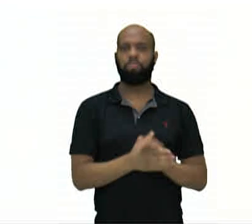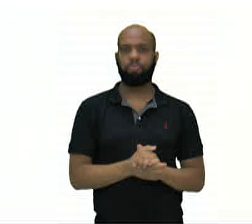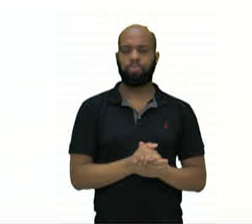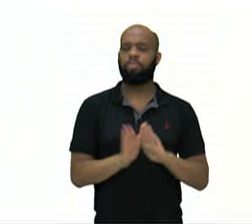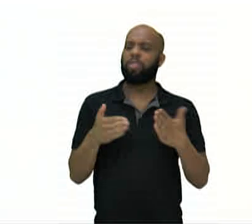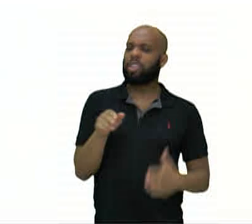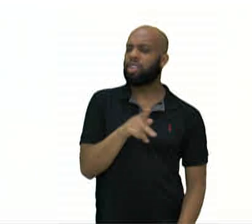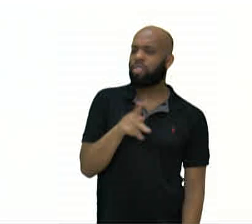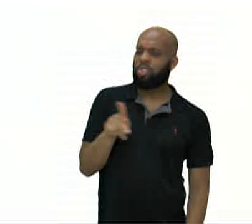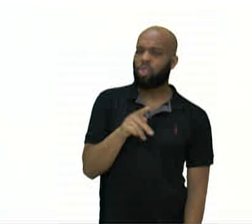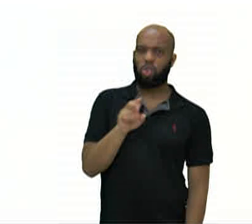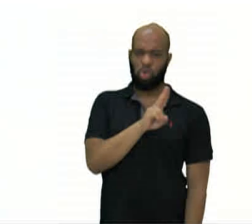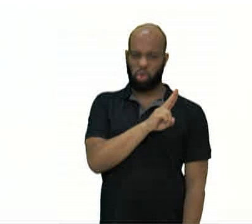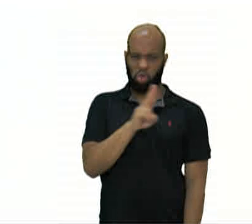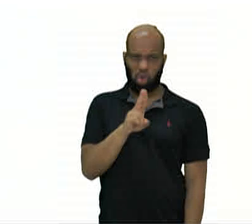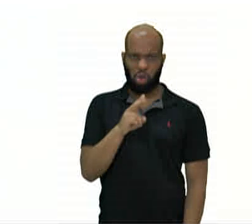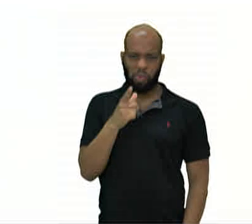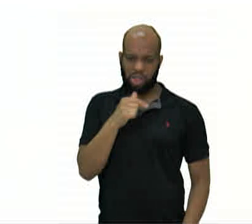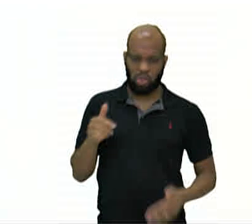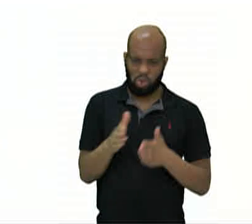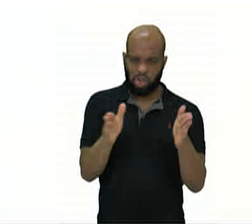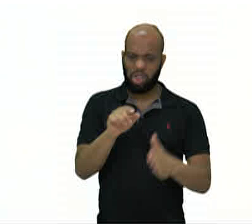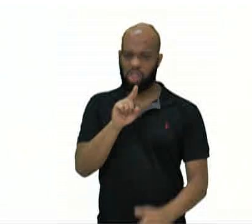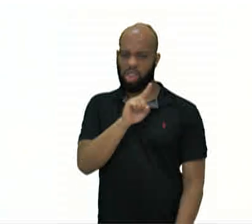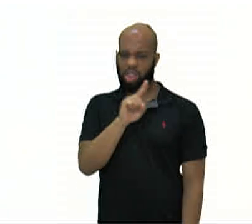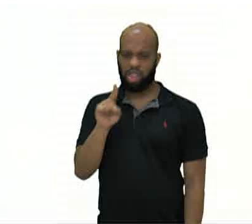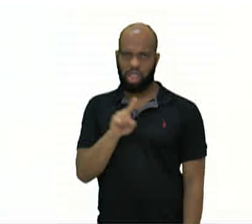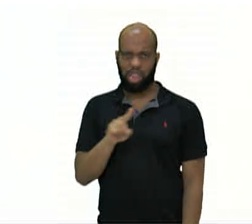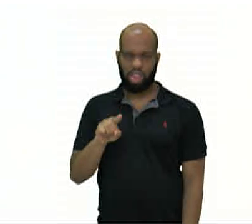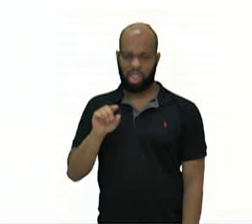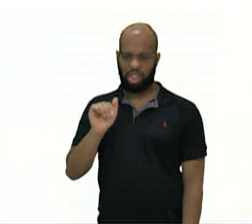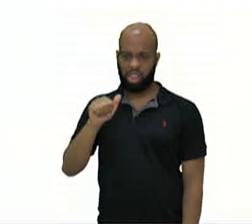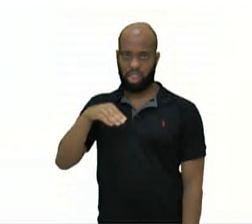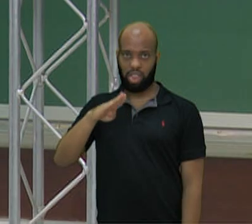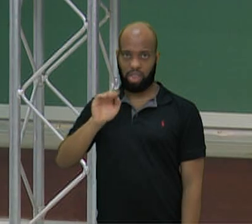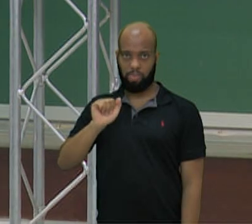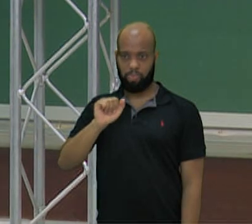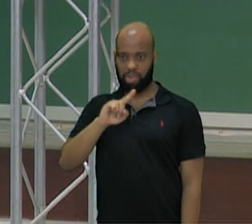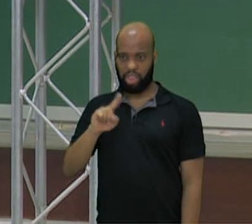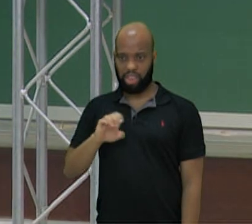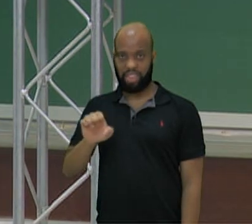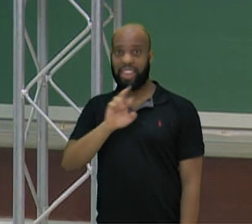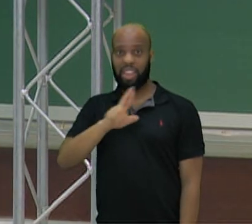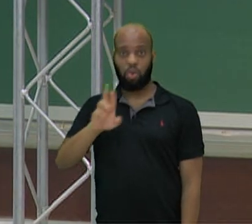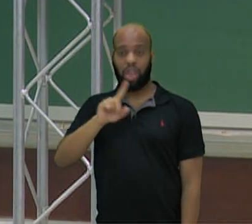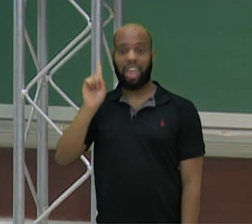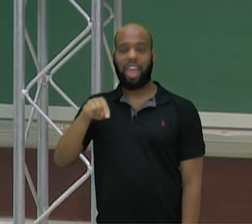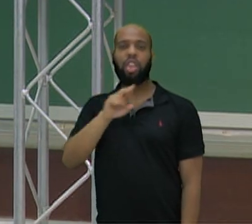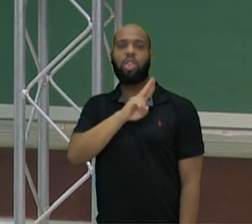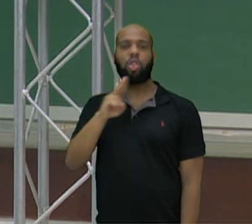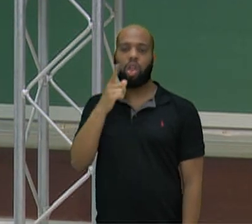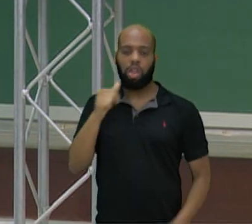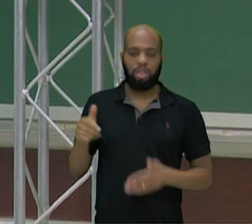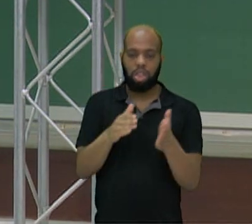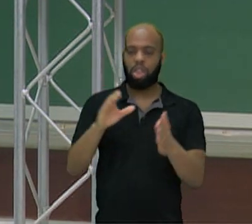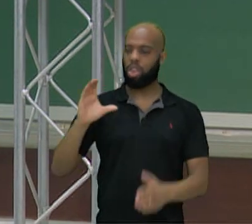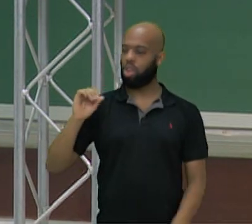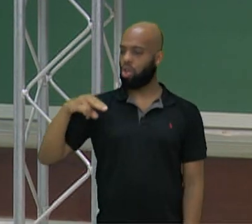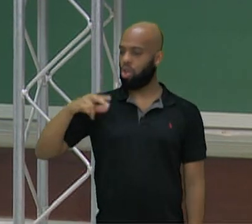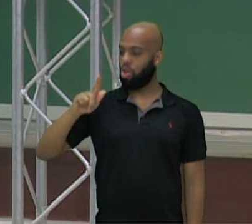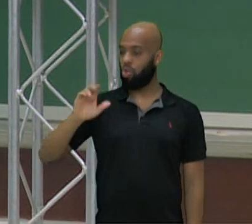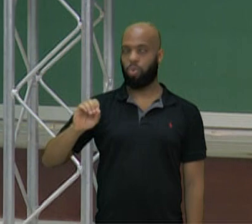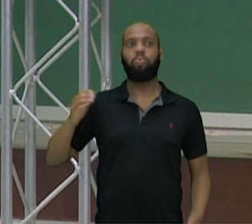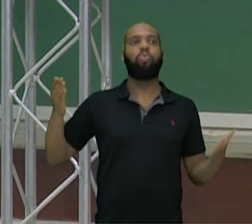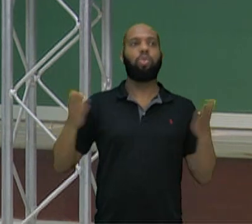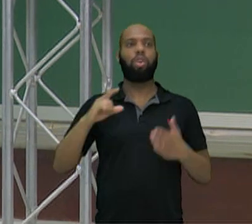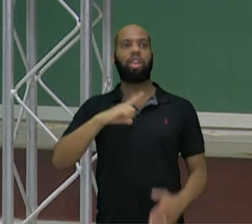Professor, não é o rio Zambeze. Você falou já, era o rio Congo. Perfeito, cara, perfeito. Muito bem, vamos para frente. Região do